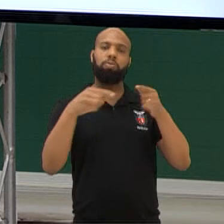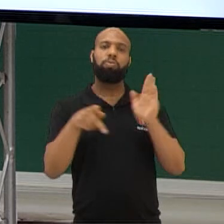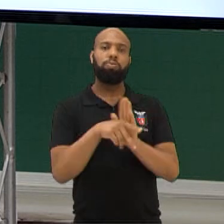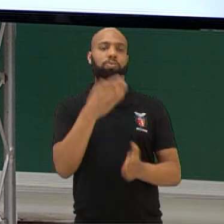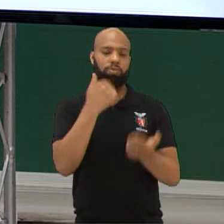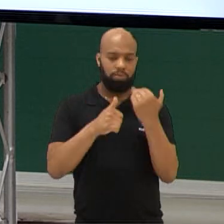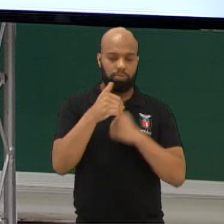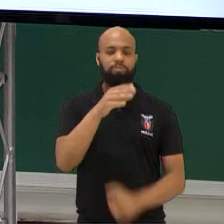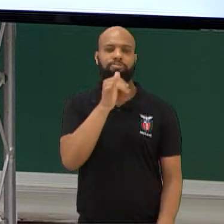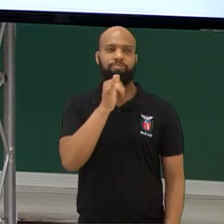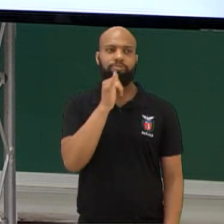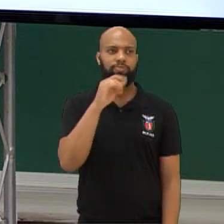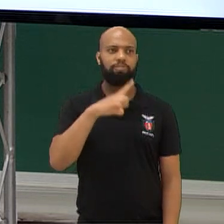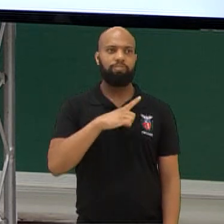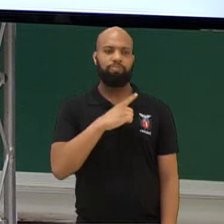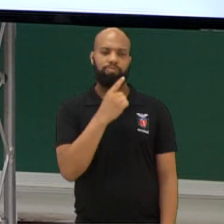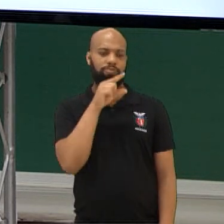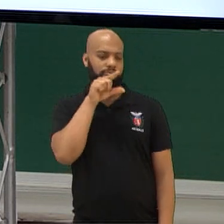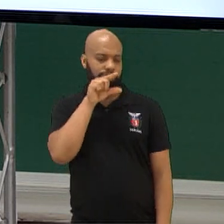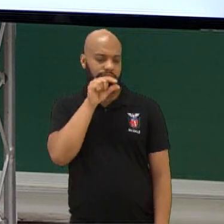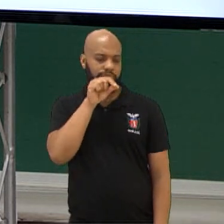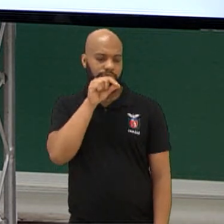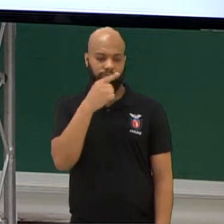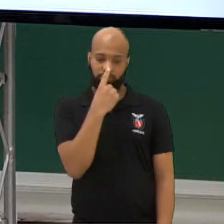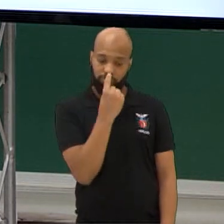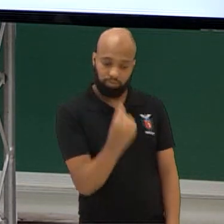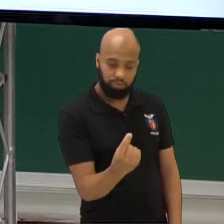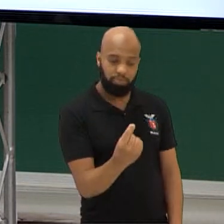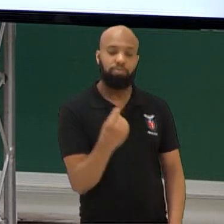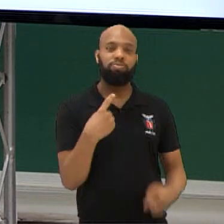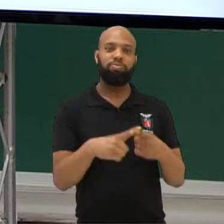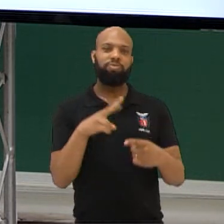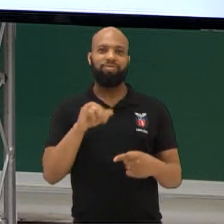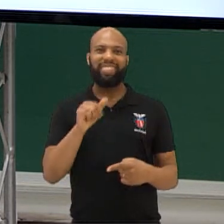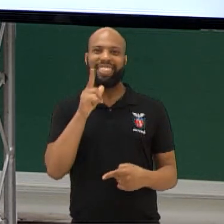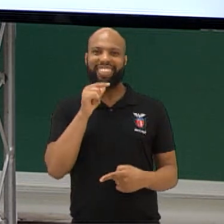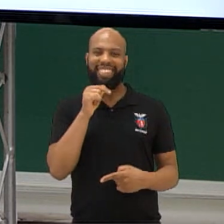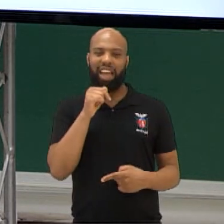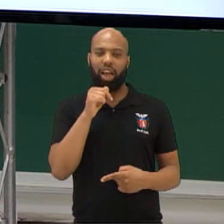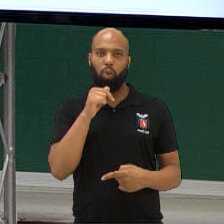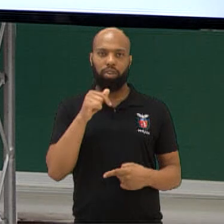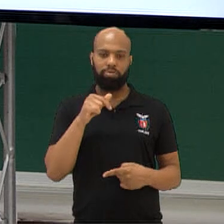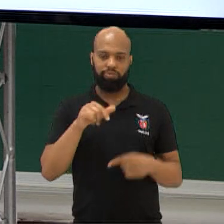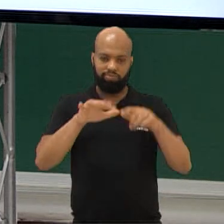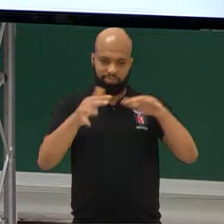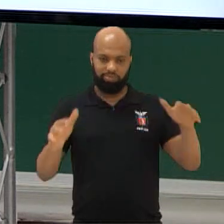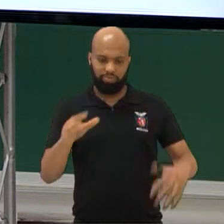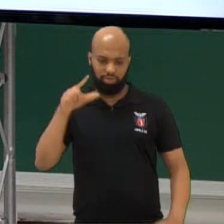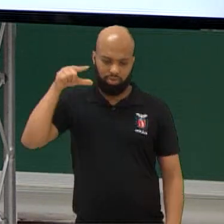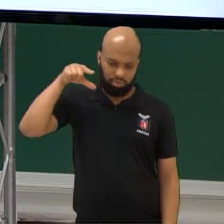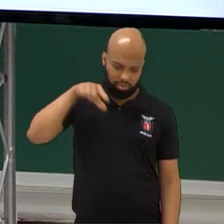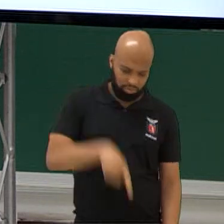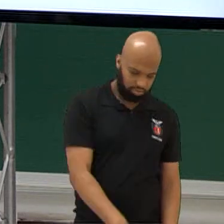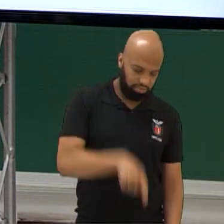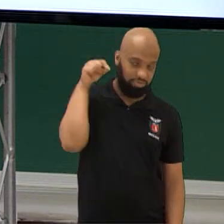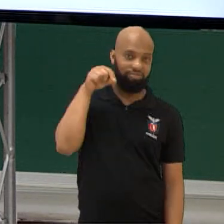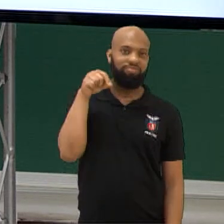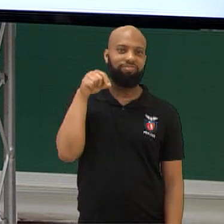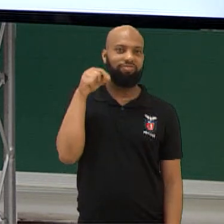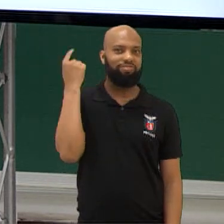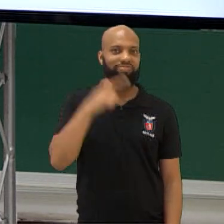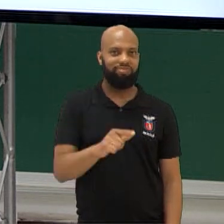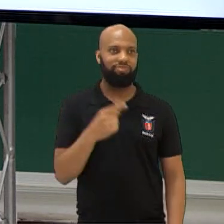Por exemplo, esse bico aqui mais longo é pesca por mergulho, tá? Ele não é tão comprido assim quanto um bico